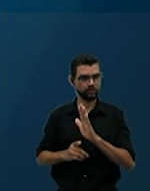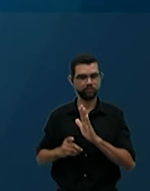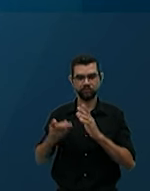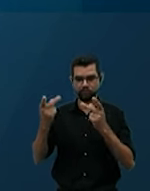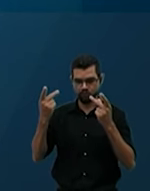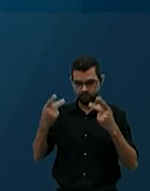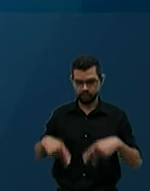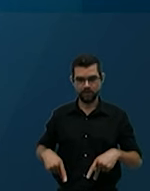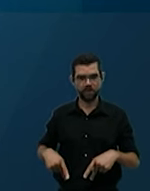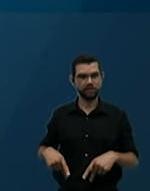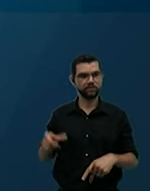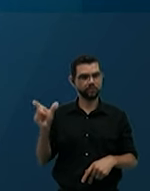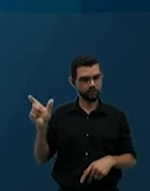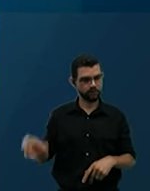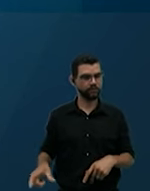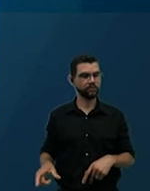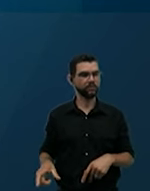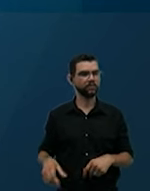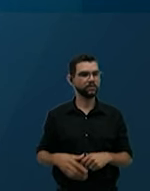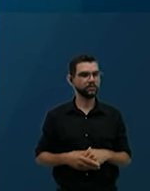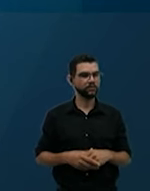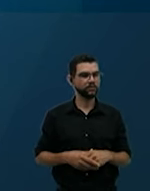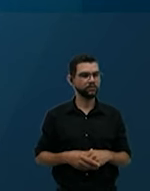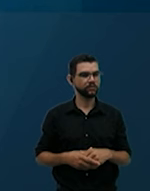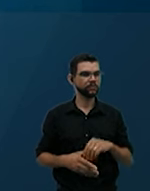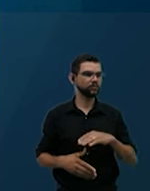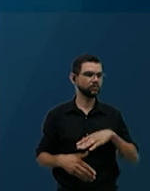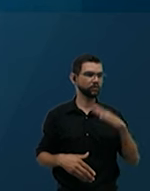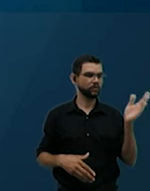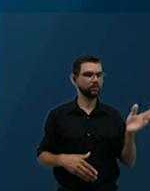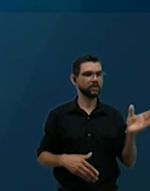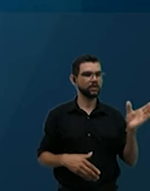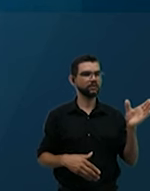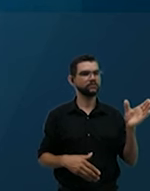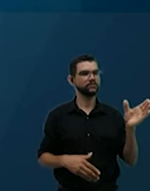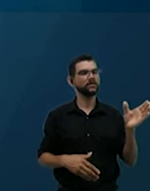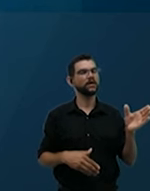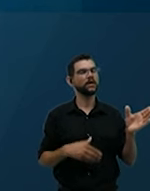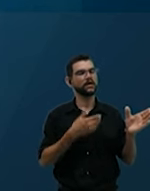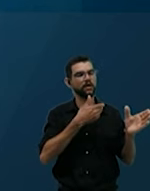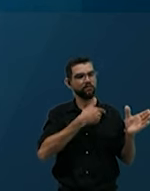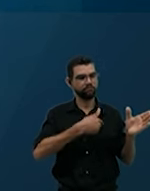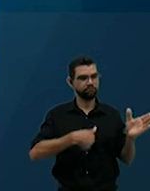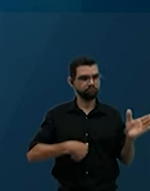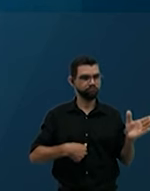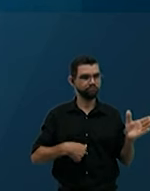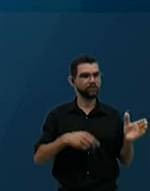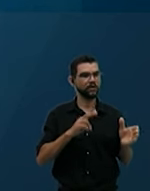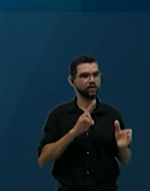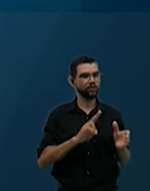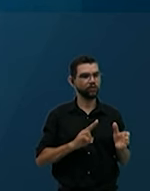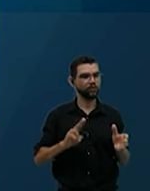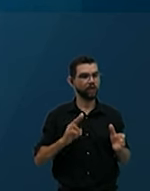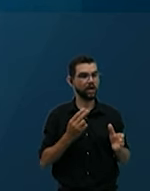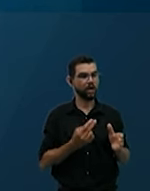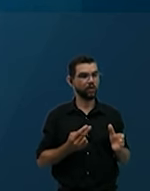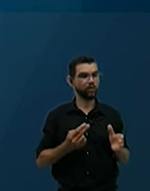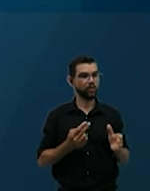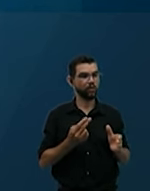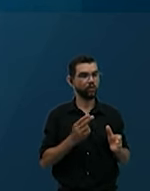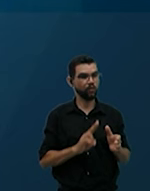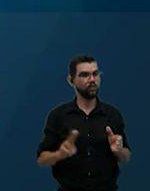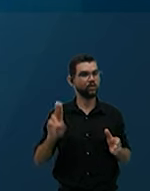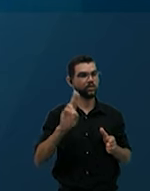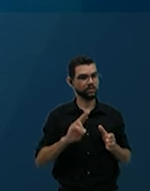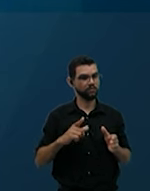do outro lado, a administração pública, a União, que também tem os seus interesses, tem